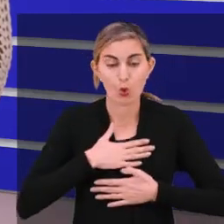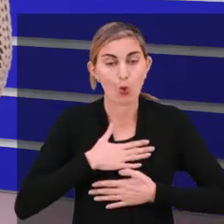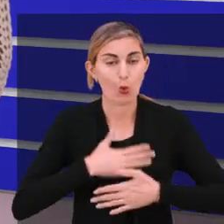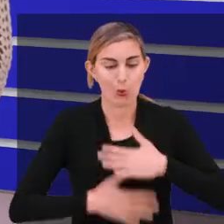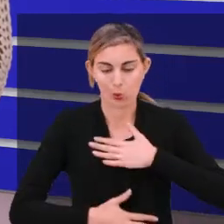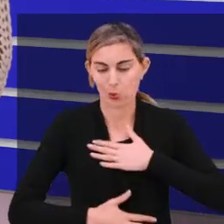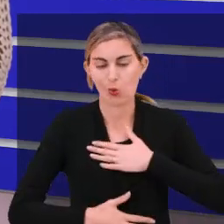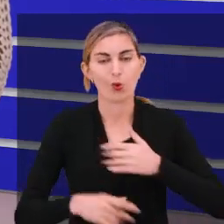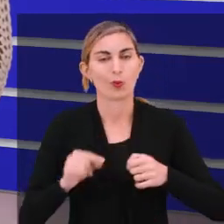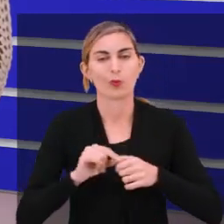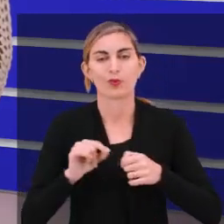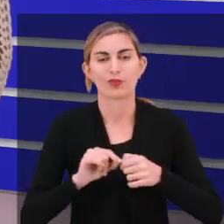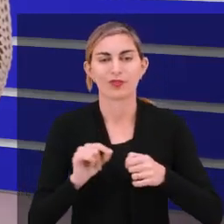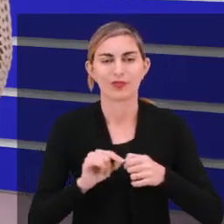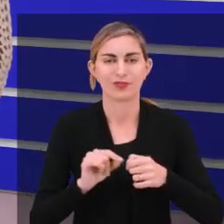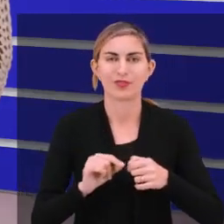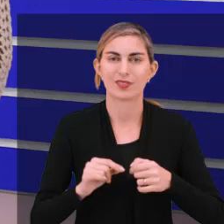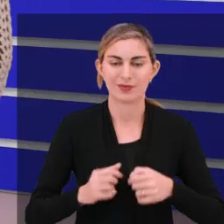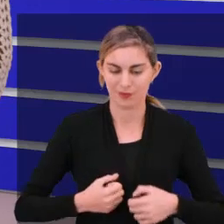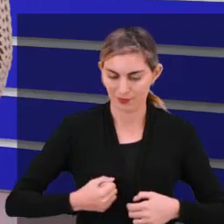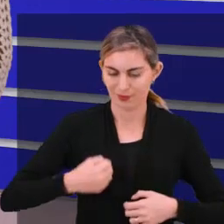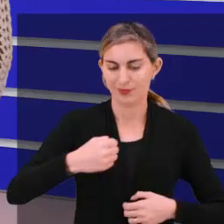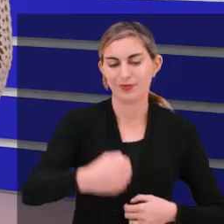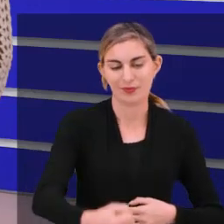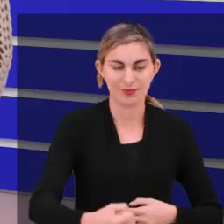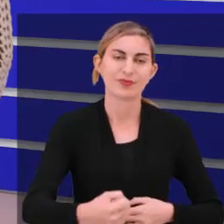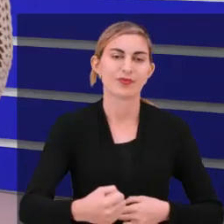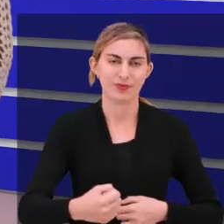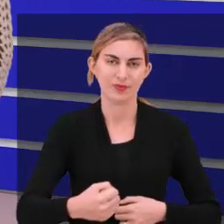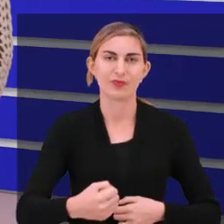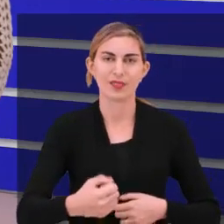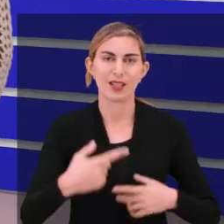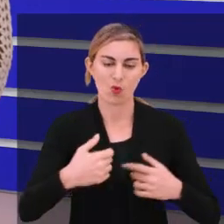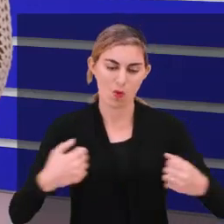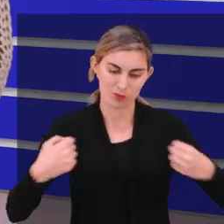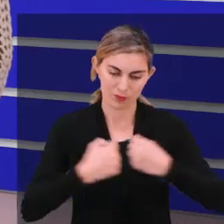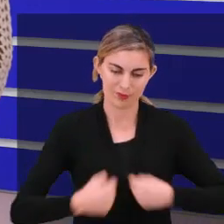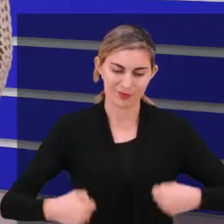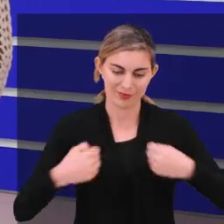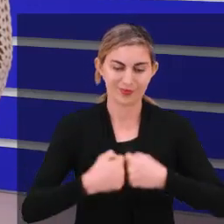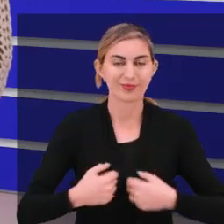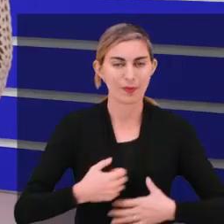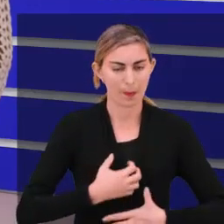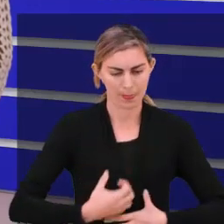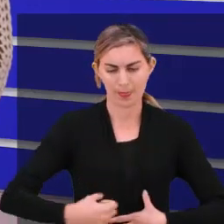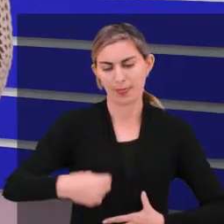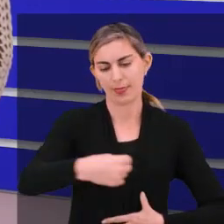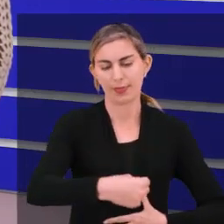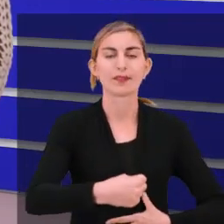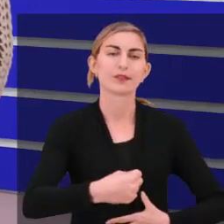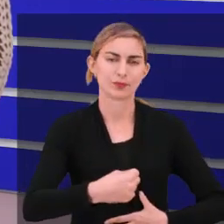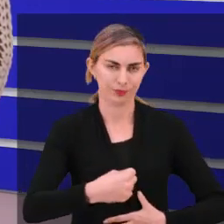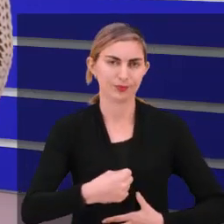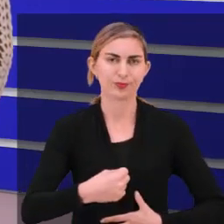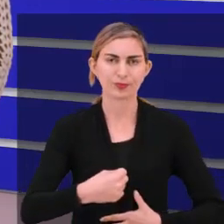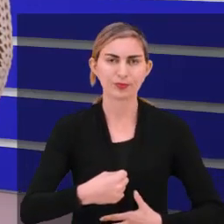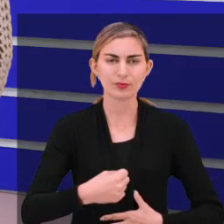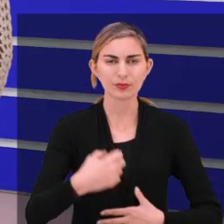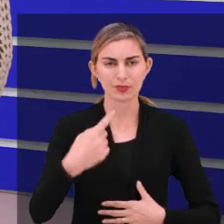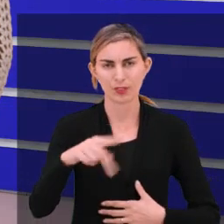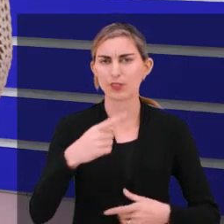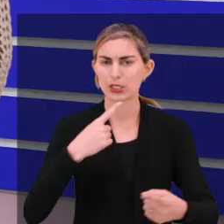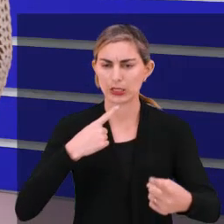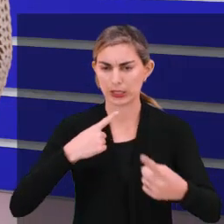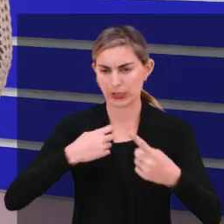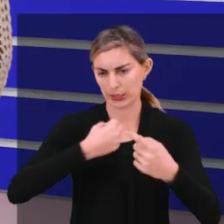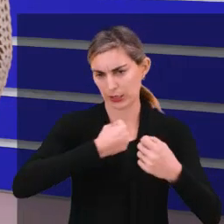corpo ele vai demonstrar que você está ali para uma batalha, né? E se você for